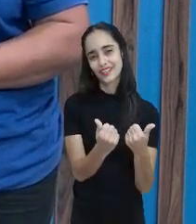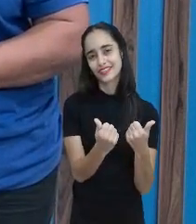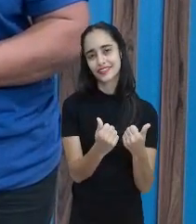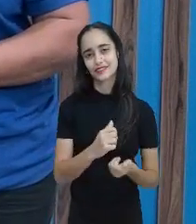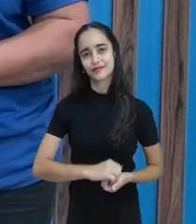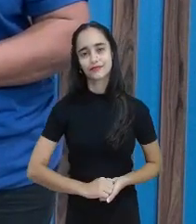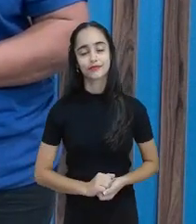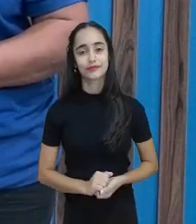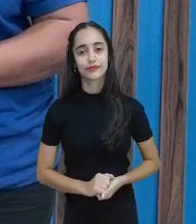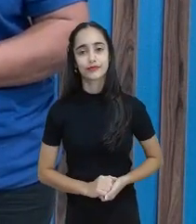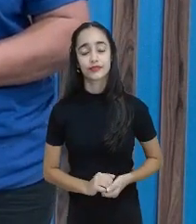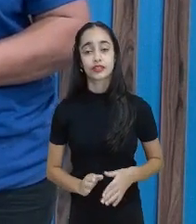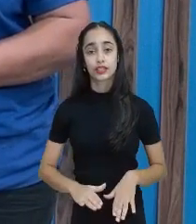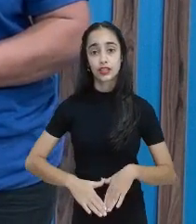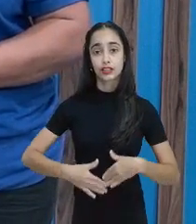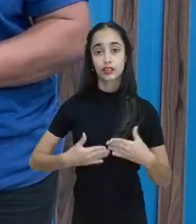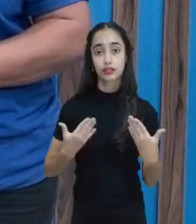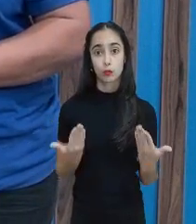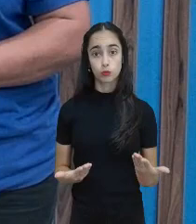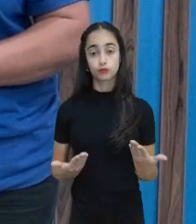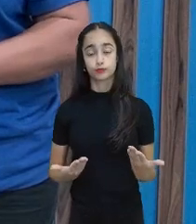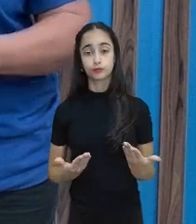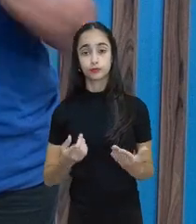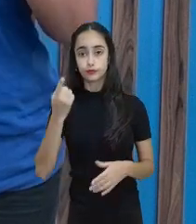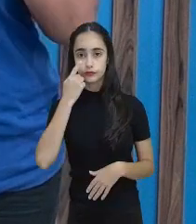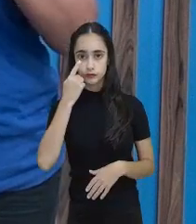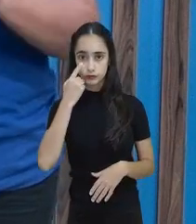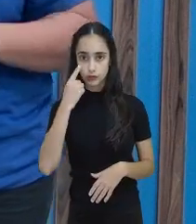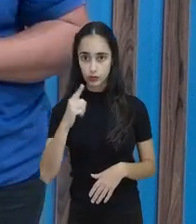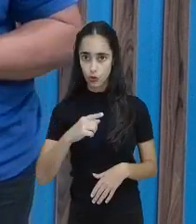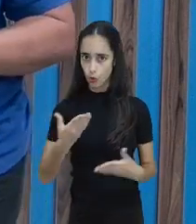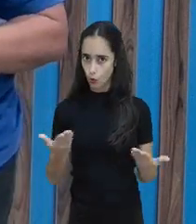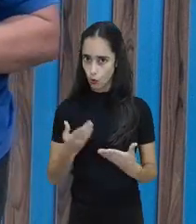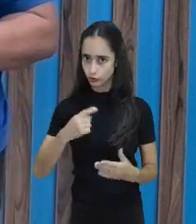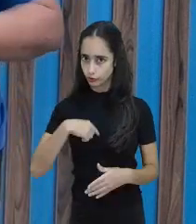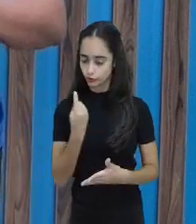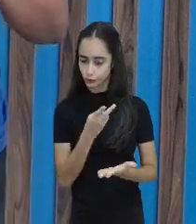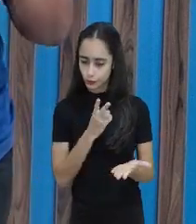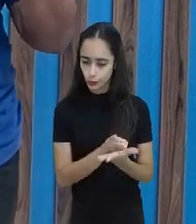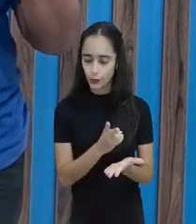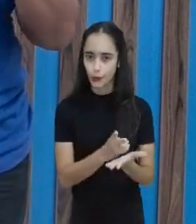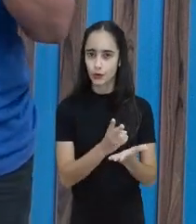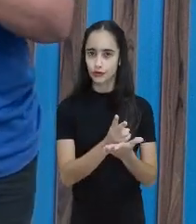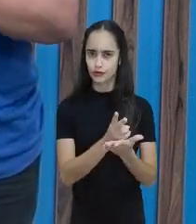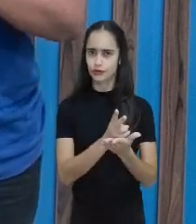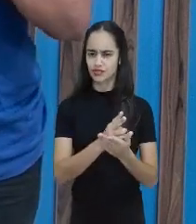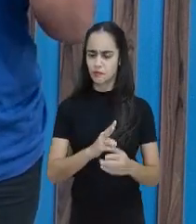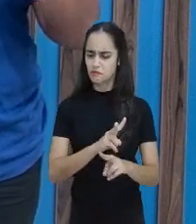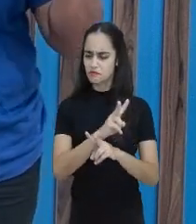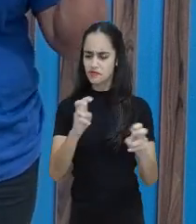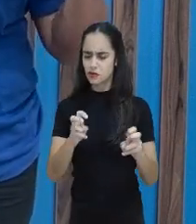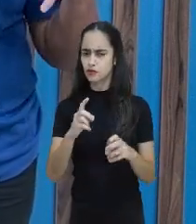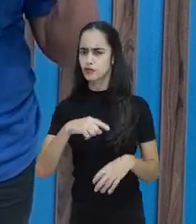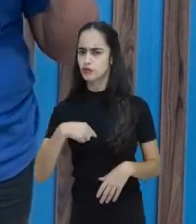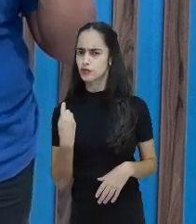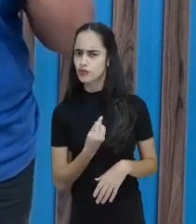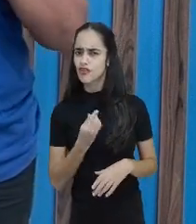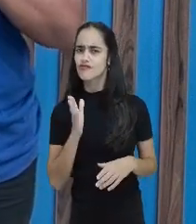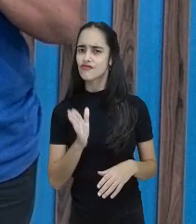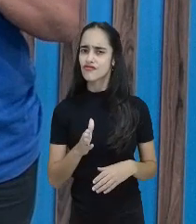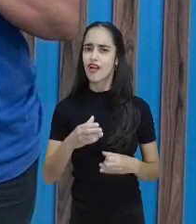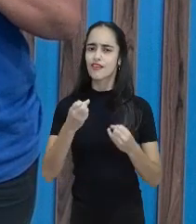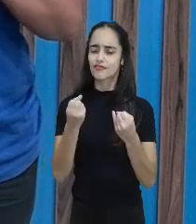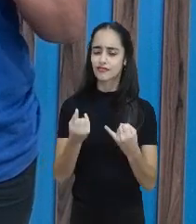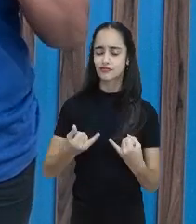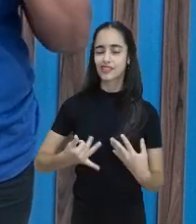Deus. Então, olha só, a gente vai dar continuidade a um conteúdo que a gente já vem falando, que são